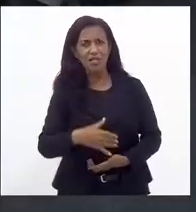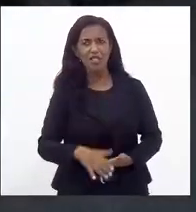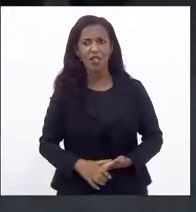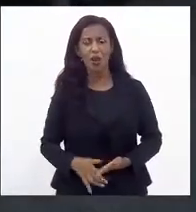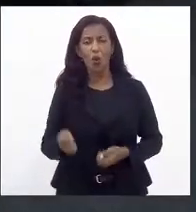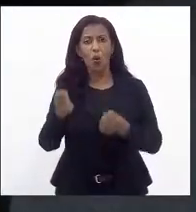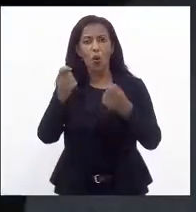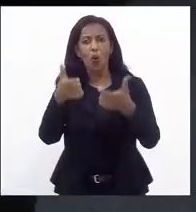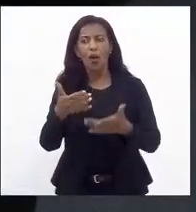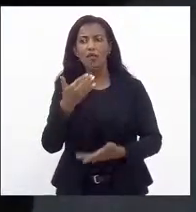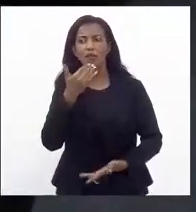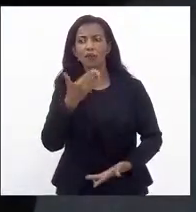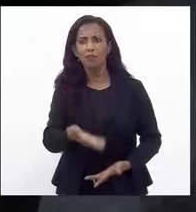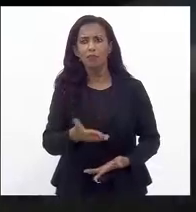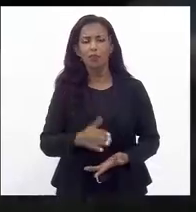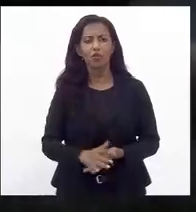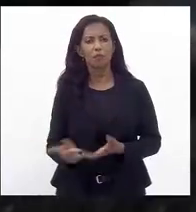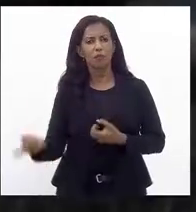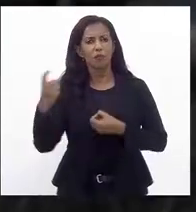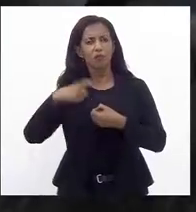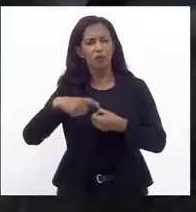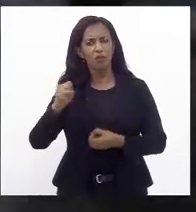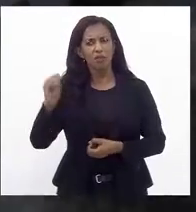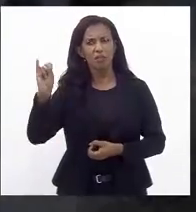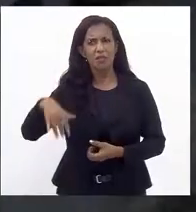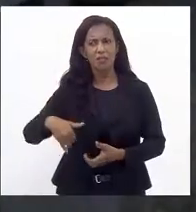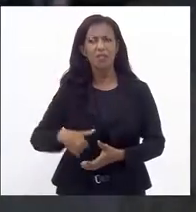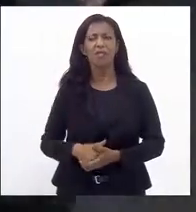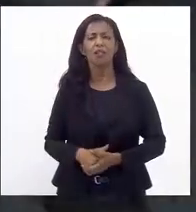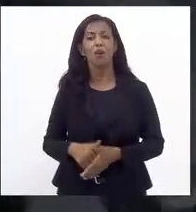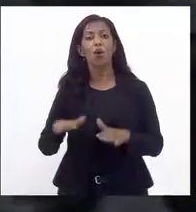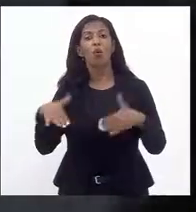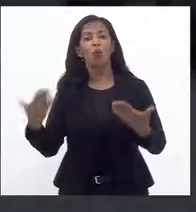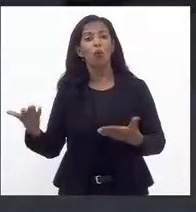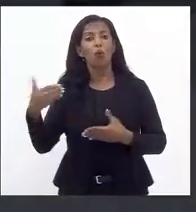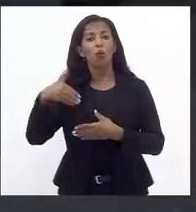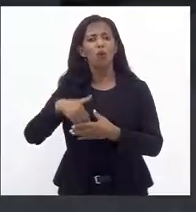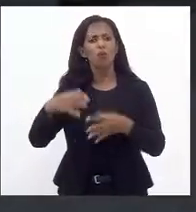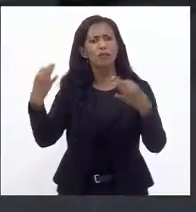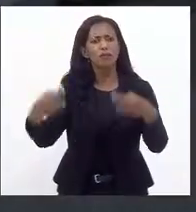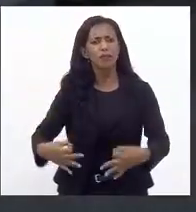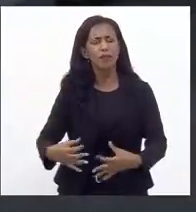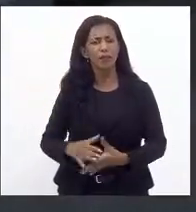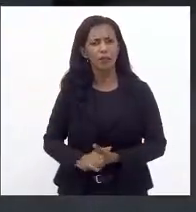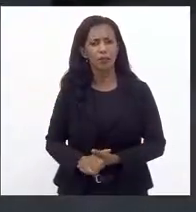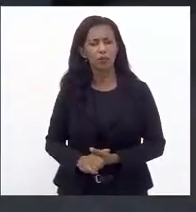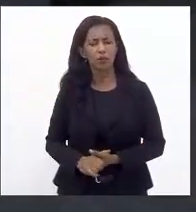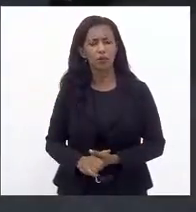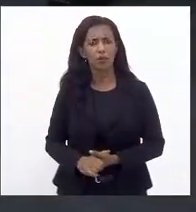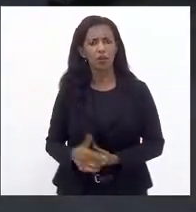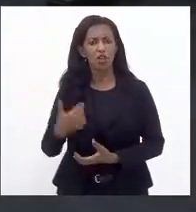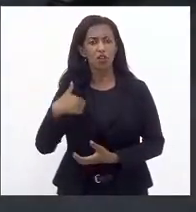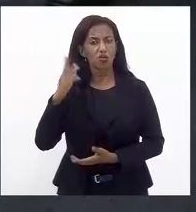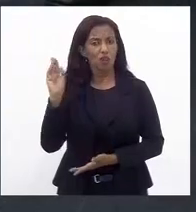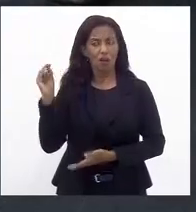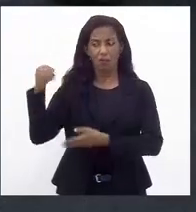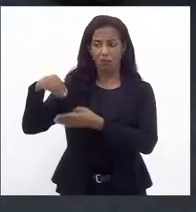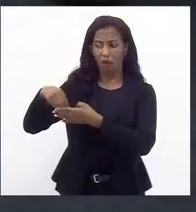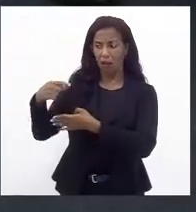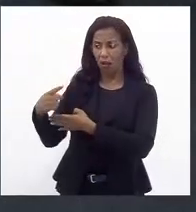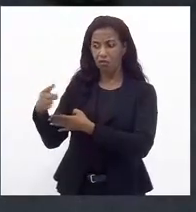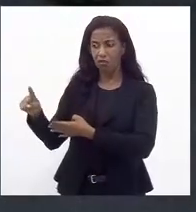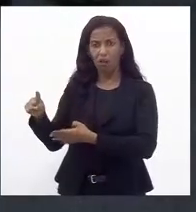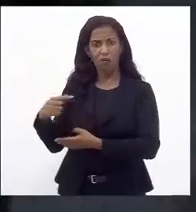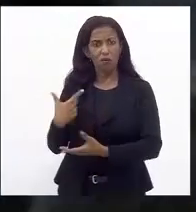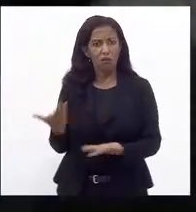quase que implorar para voltarmos a E qual é o voto certo eu já havia voltado não porque